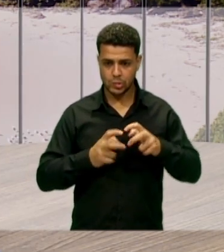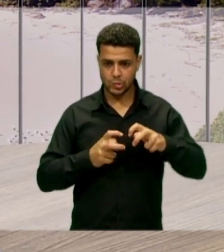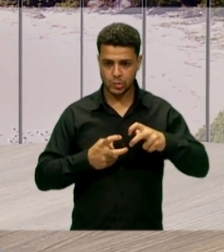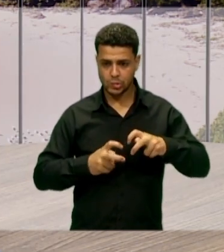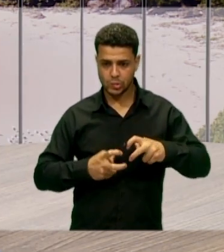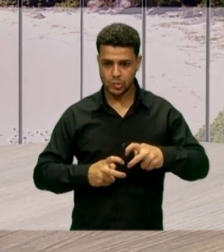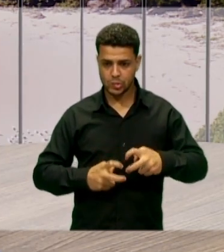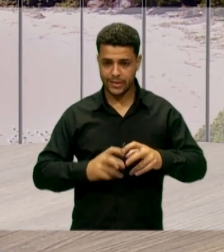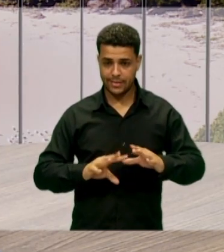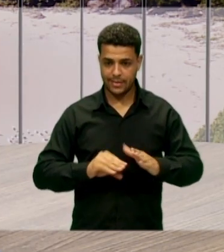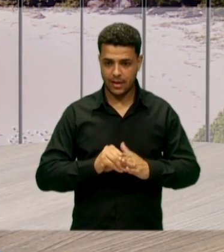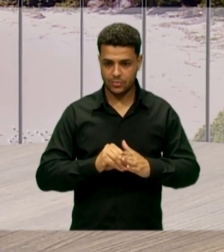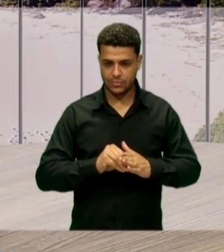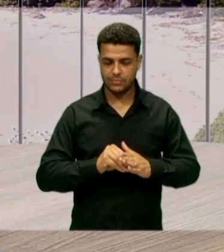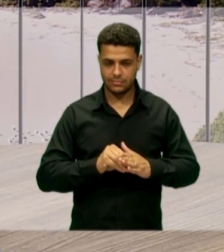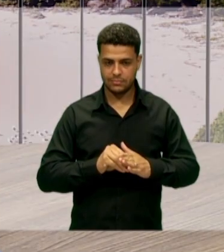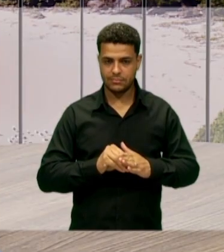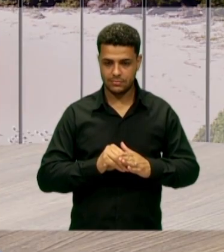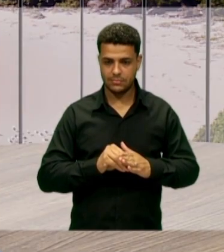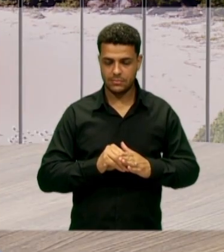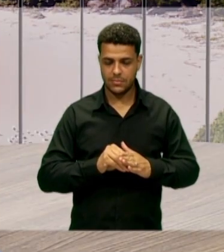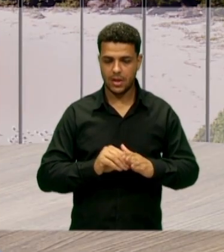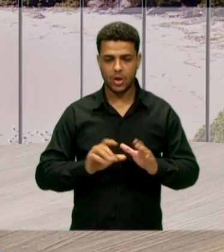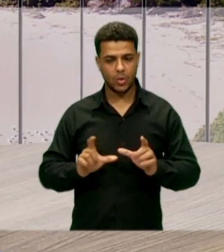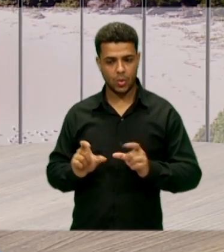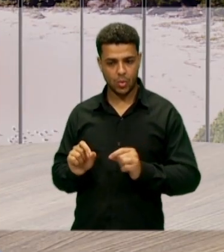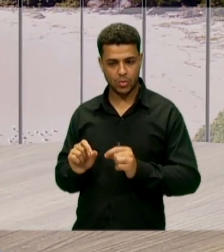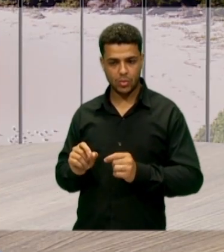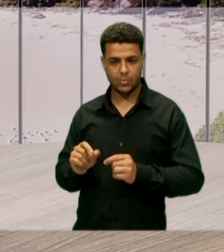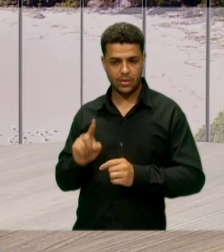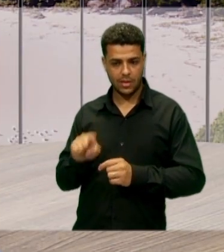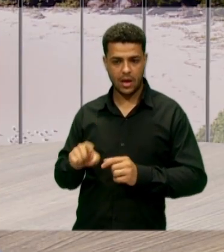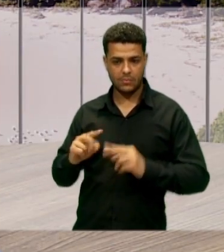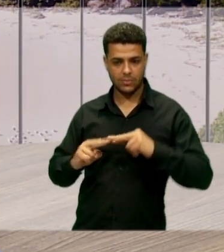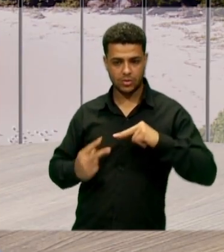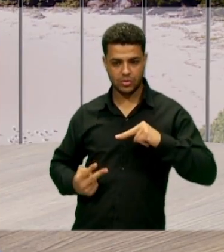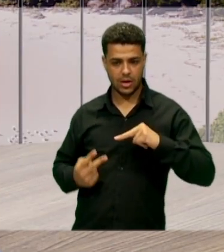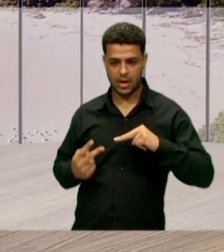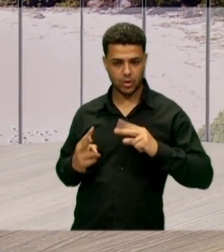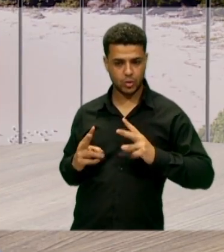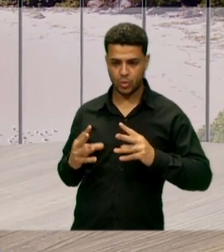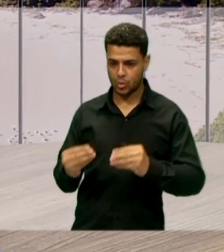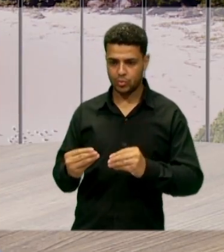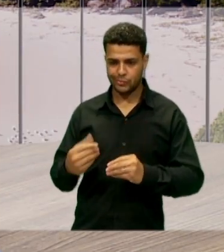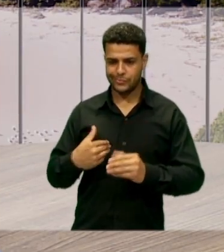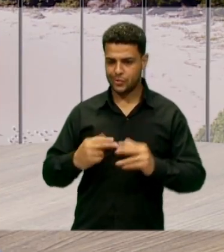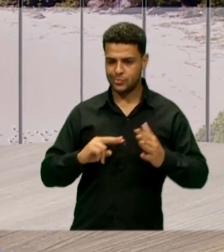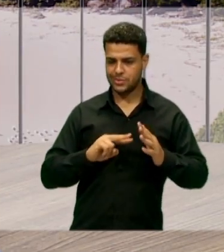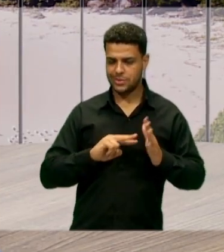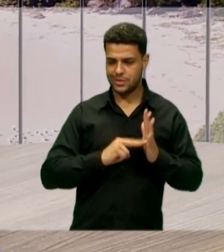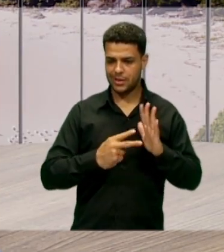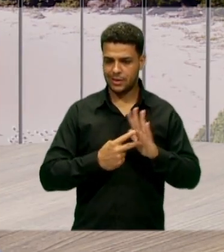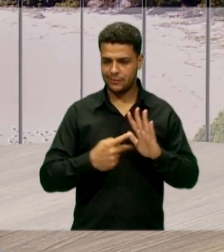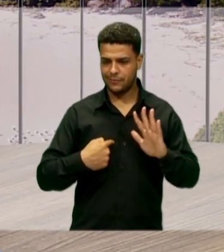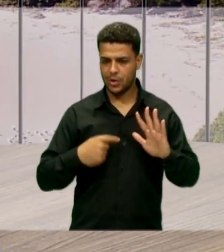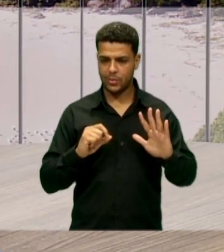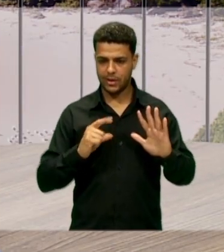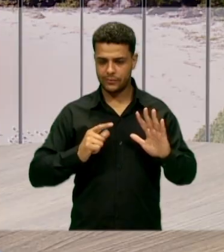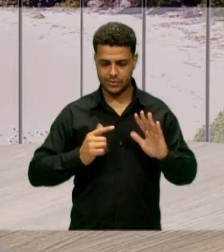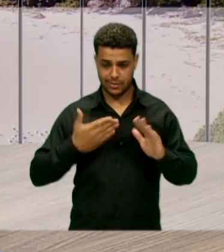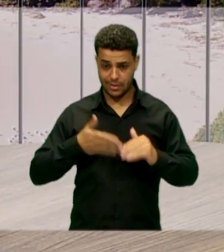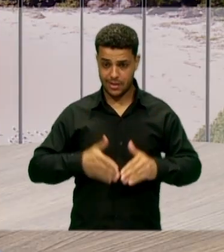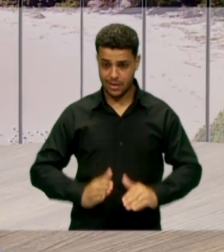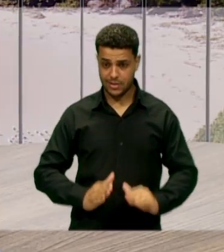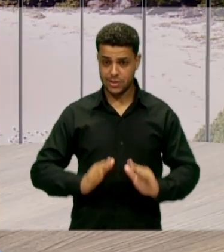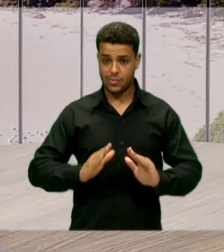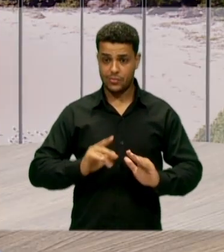que eu sempre digo é o seguinte, todo câncer é uma doença genética. Não significa que você nasceu com alguma alteração no teu gene e